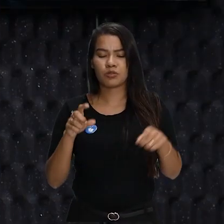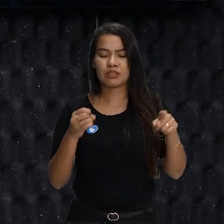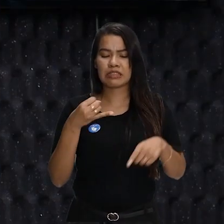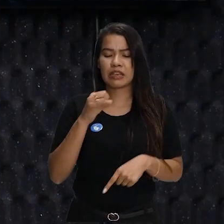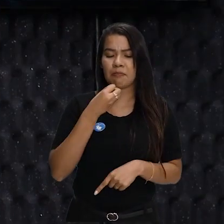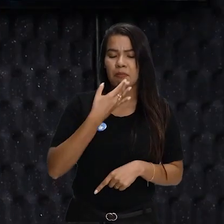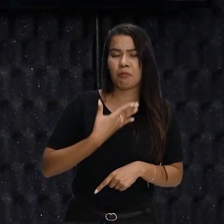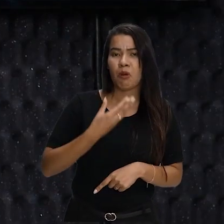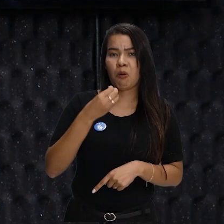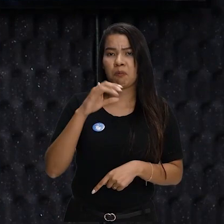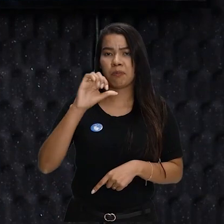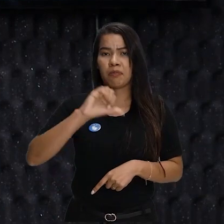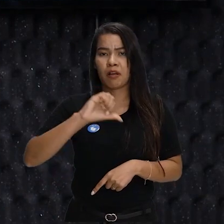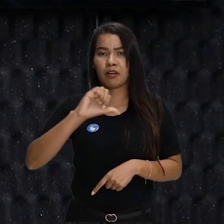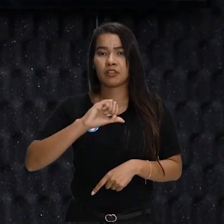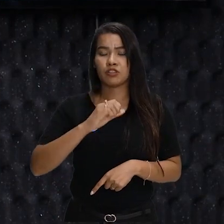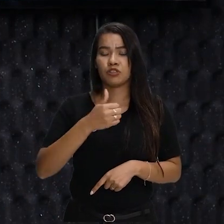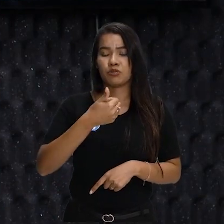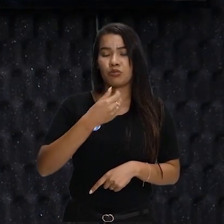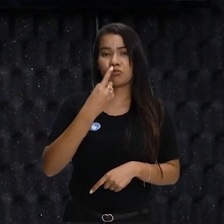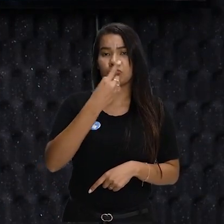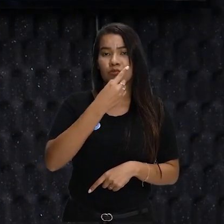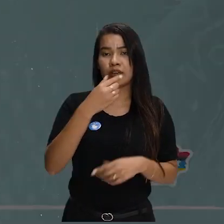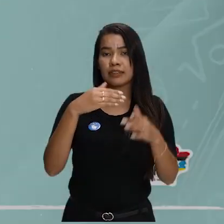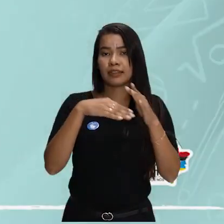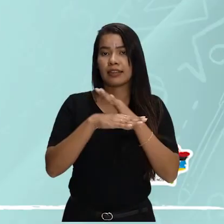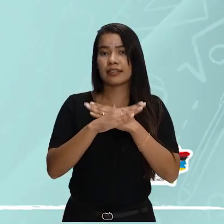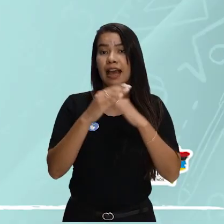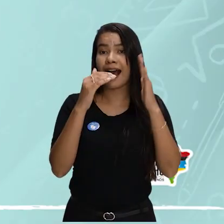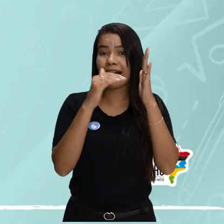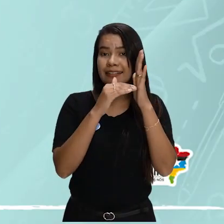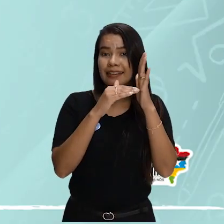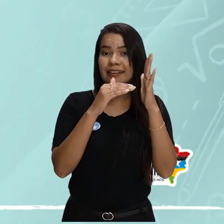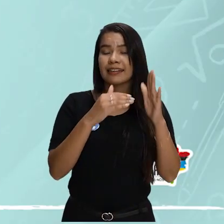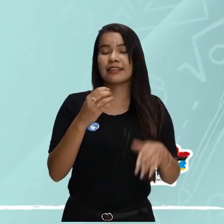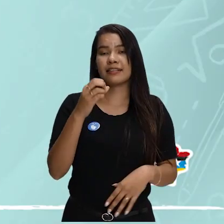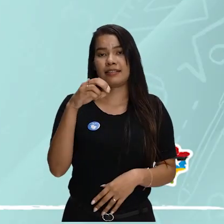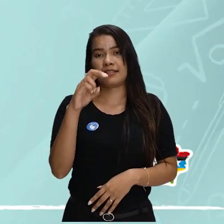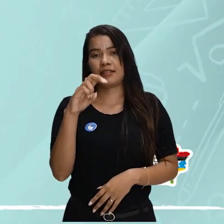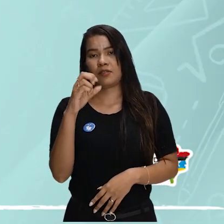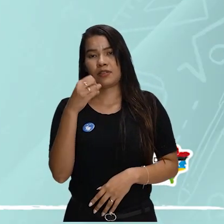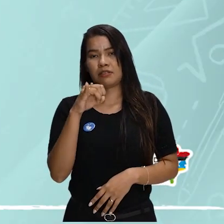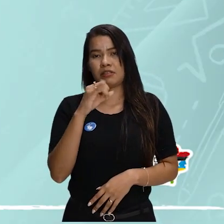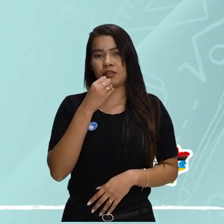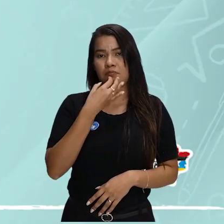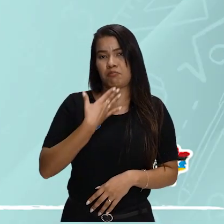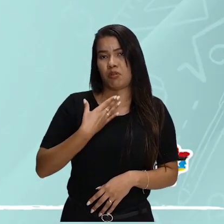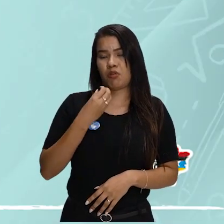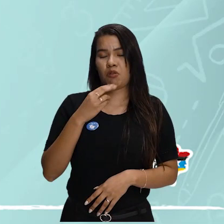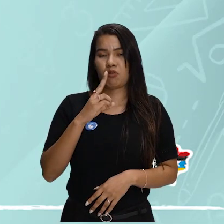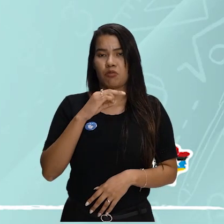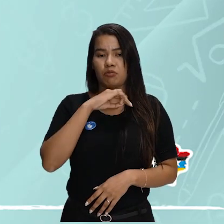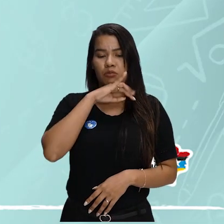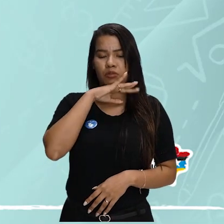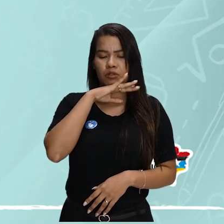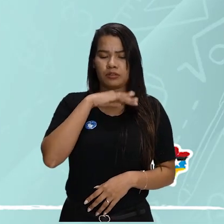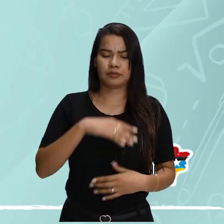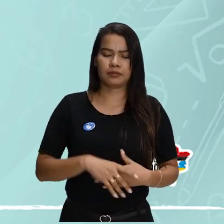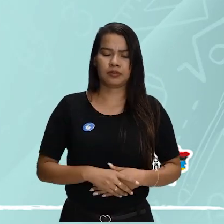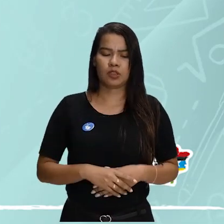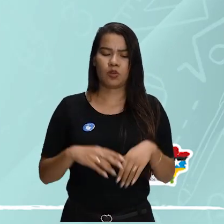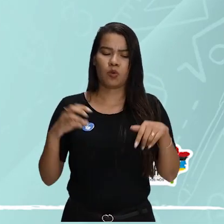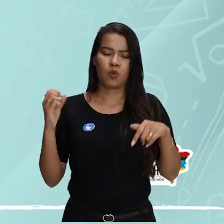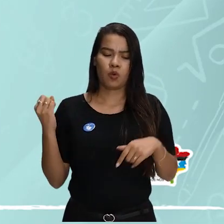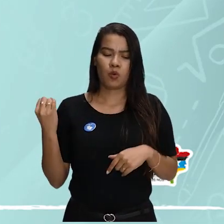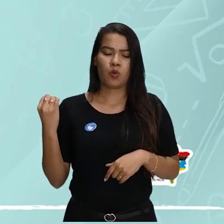está associado a uma qualidade, certo? Quantitativas discretas, os ternos comprados, a quantidade de ternos